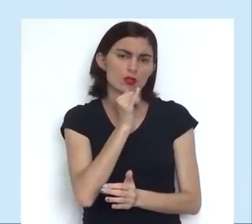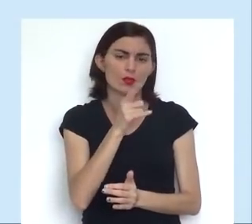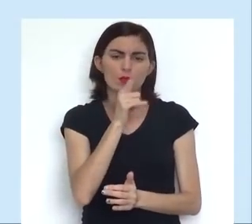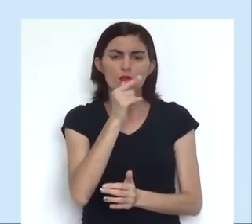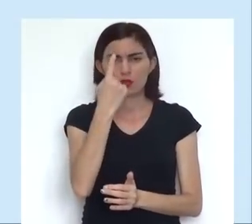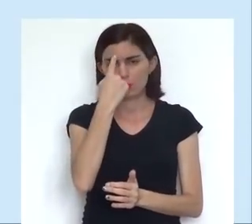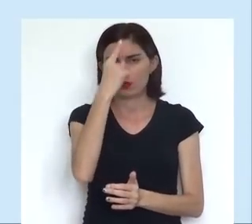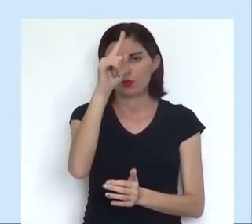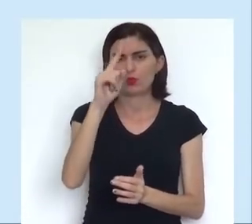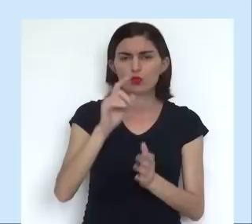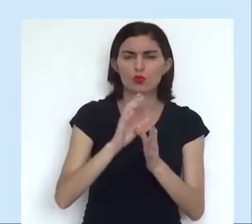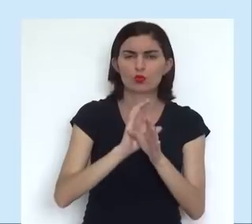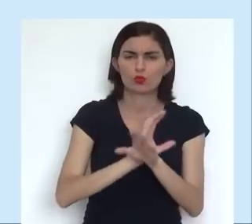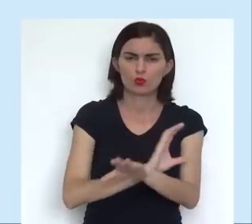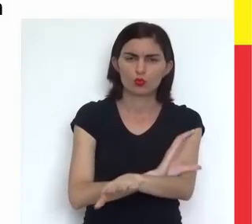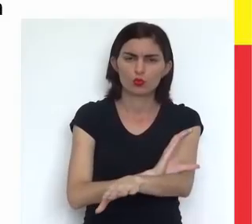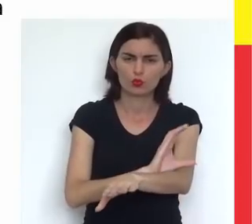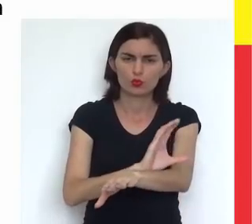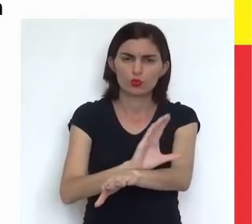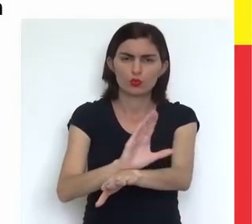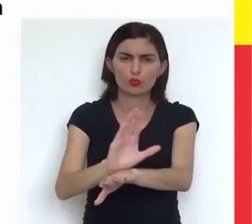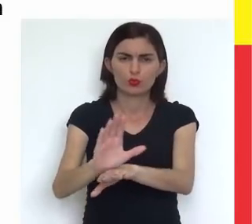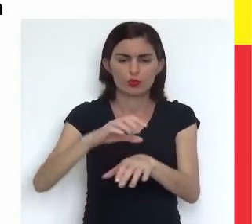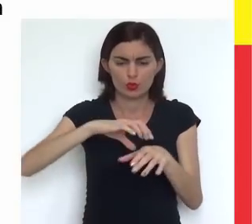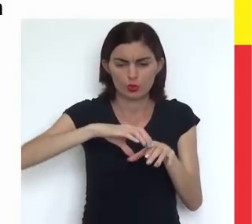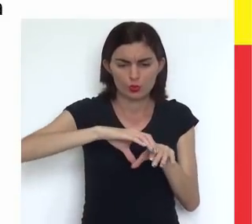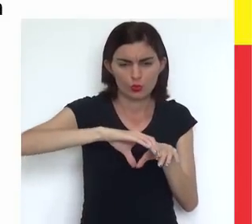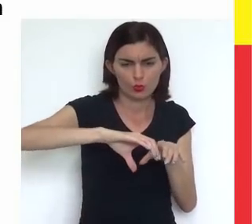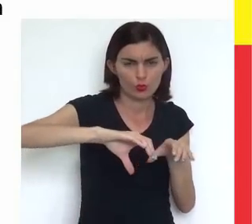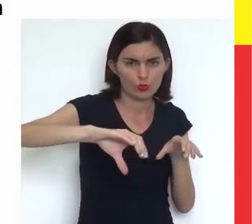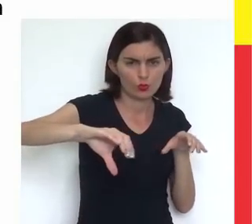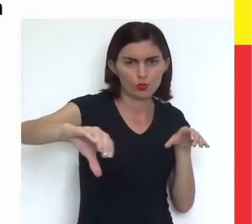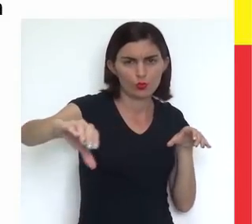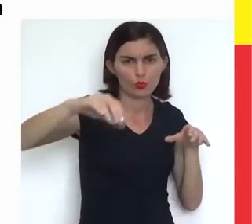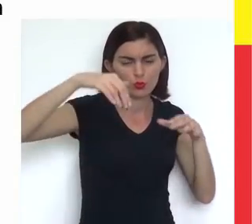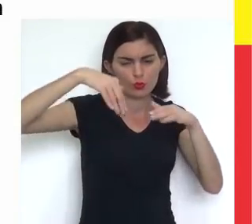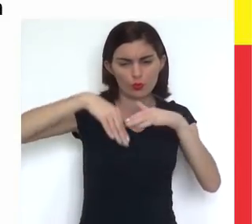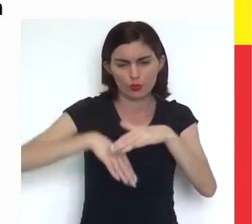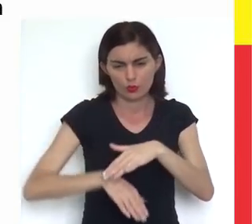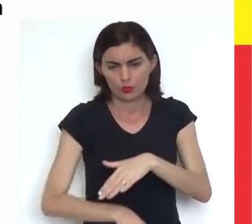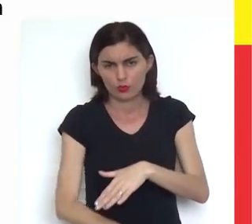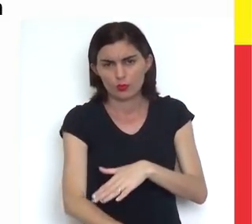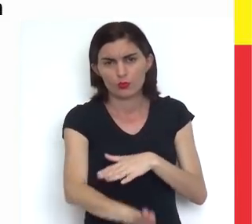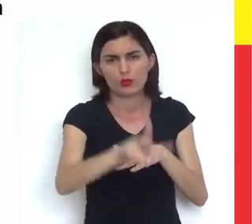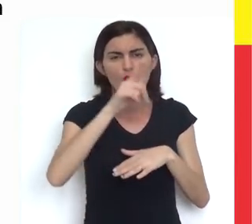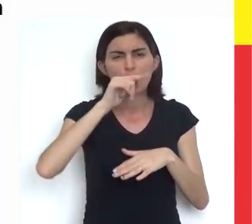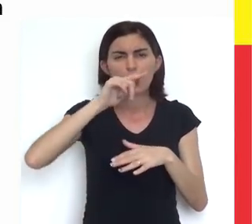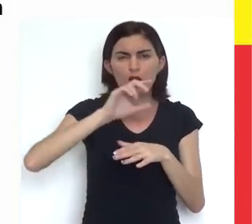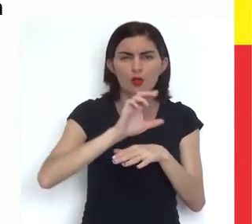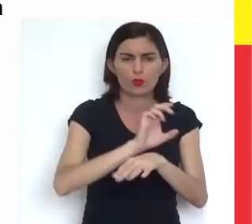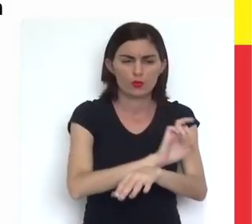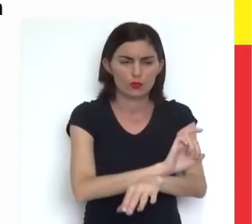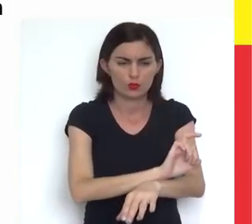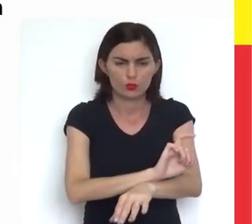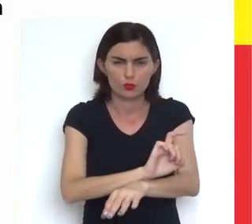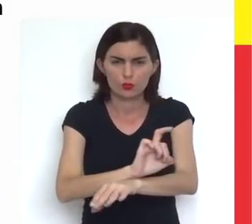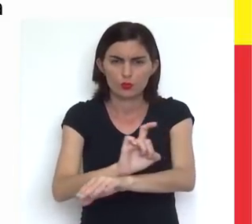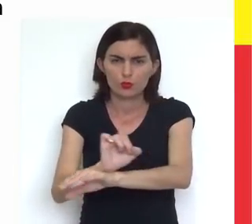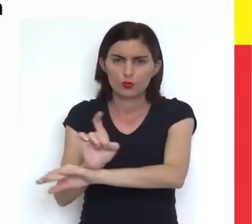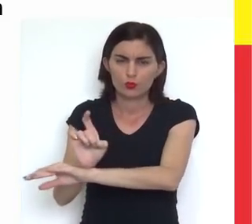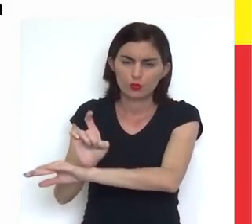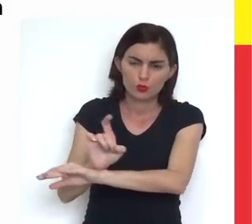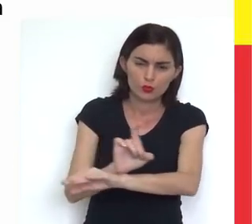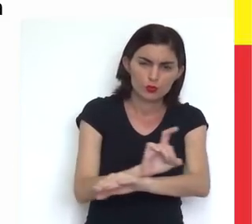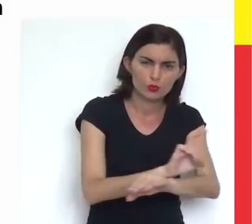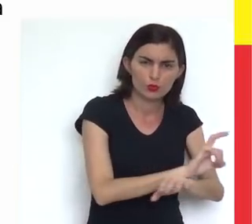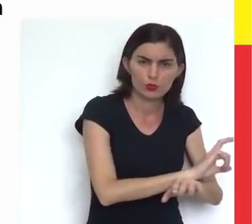dessas invenções é o submarino. Tá? O submarino ele foi inventado na Segunda Guerra Mundial para conseguir identificar, tirar fotos de